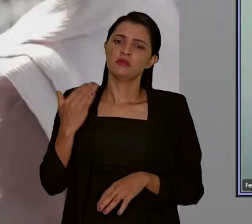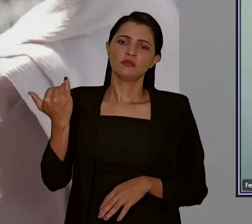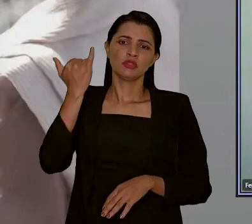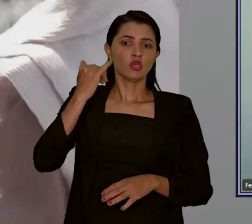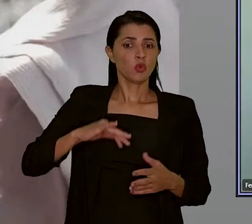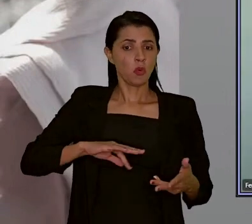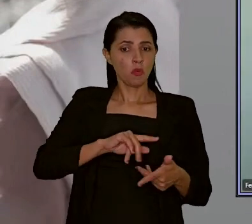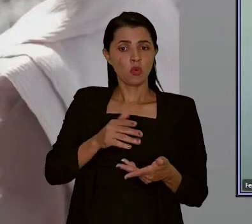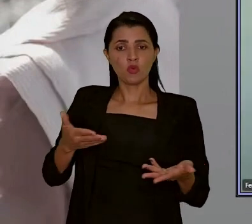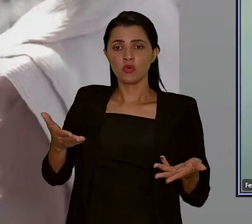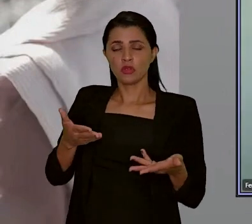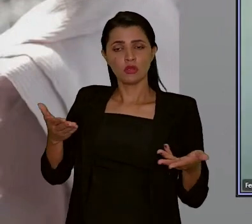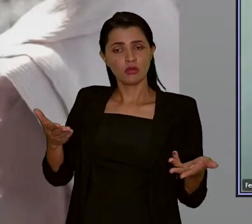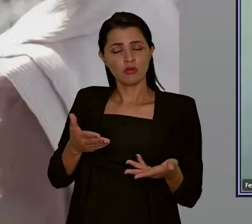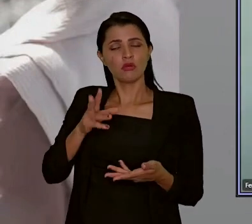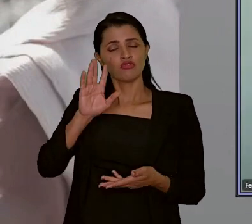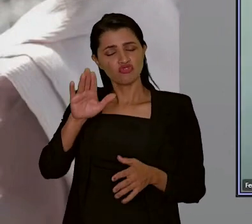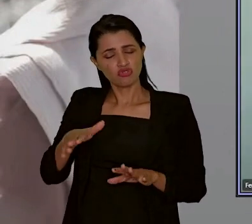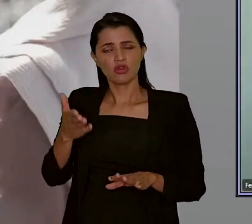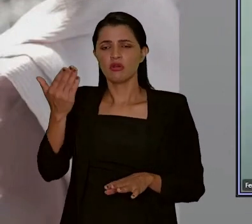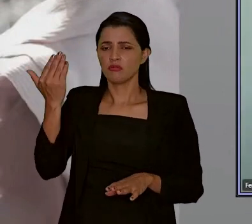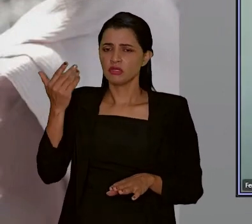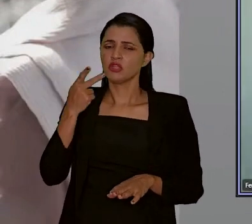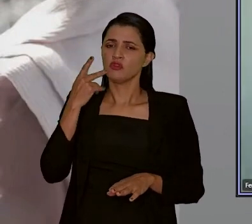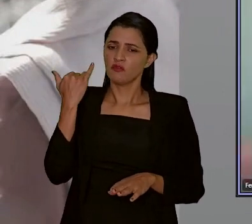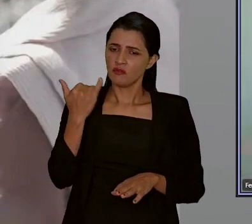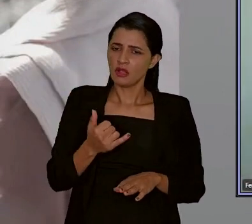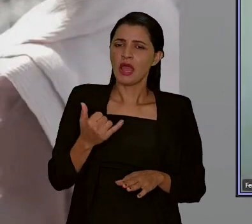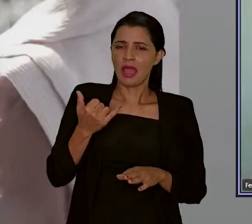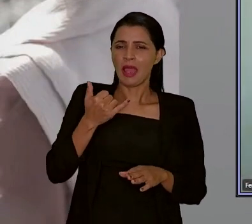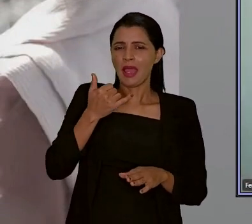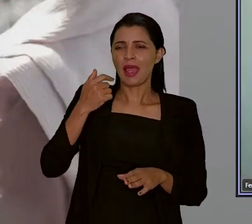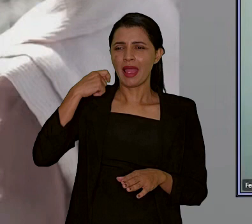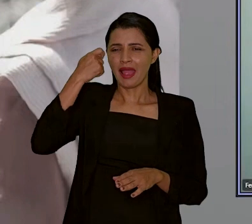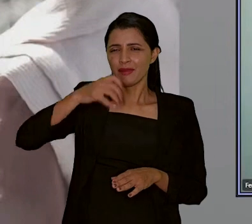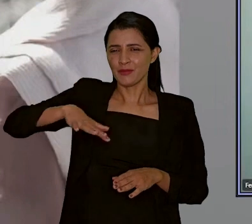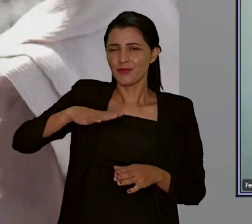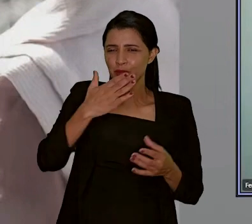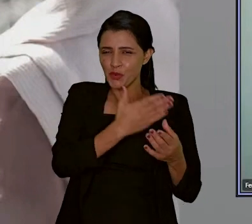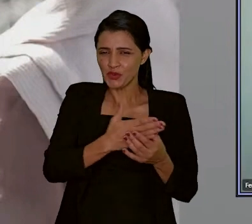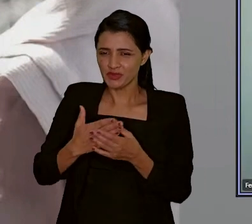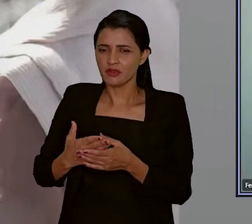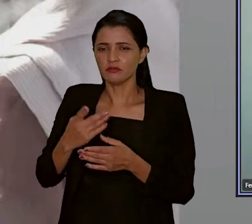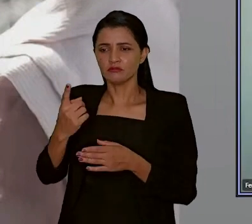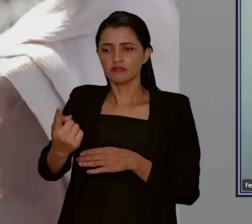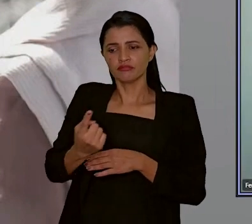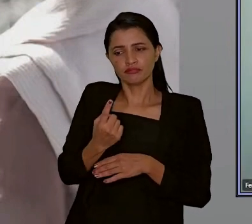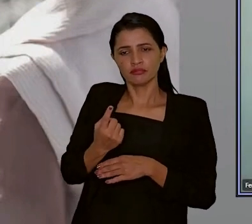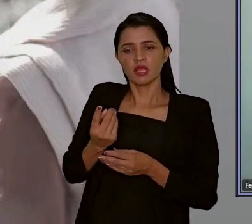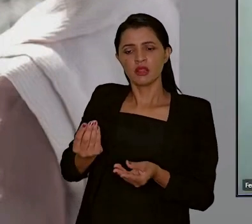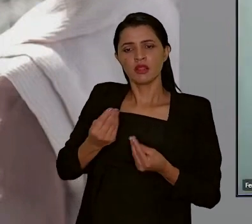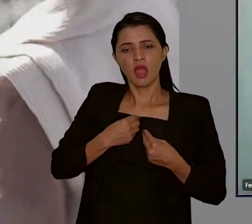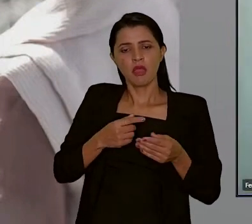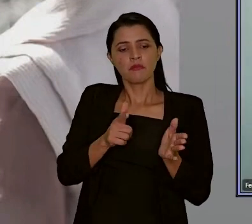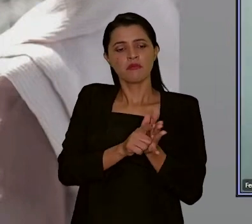os processualistas, as partes trazem no papel um recorte da realidade para o juiz, e ele tem que